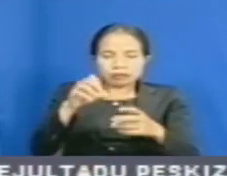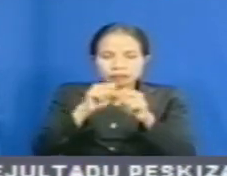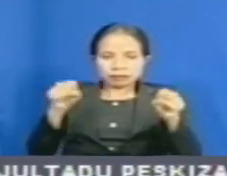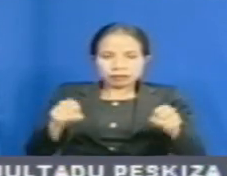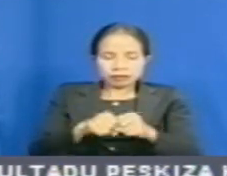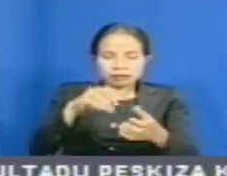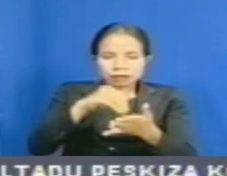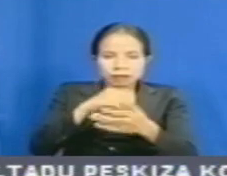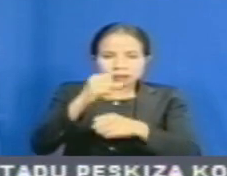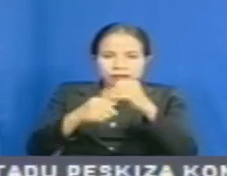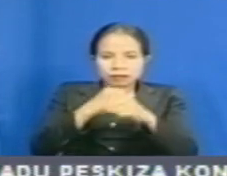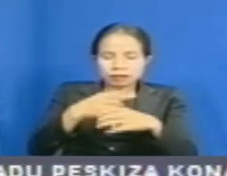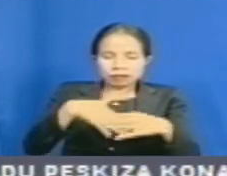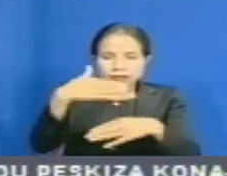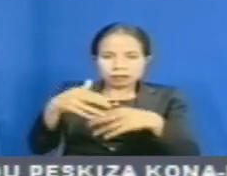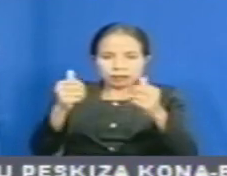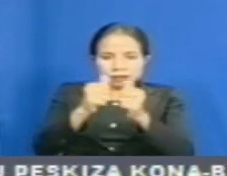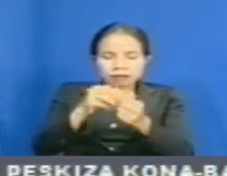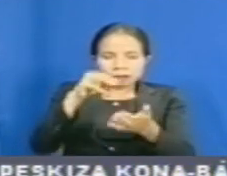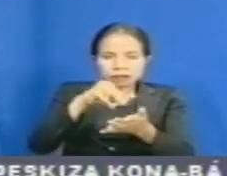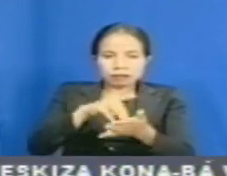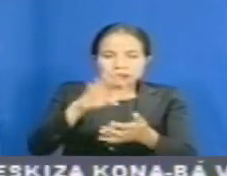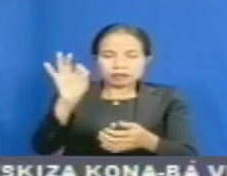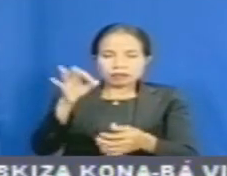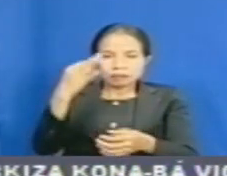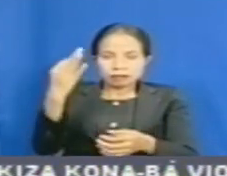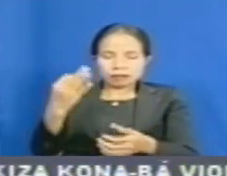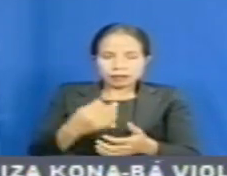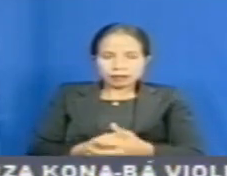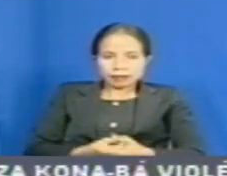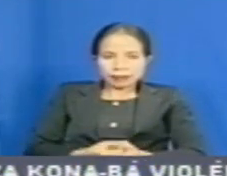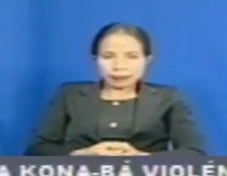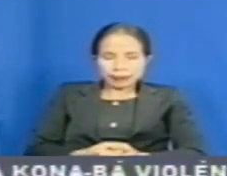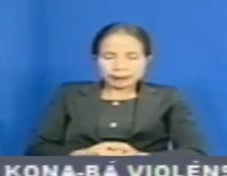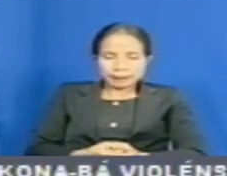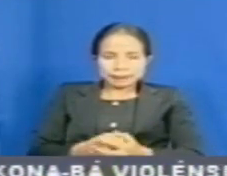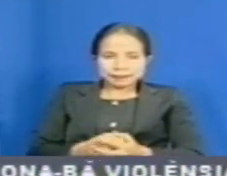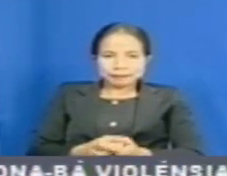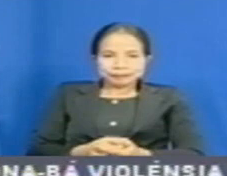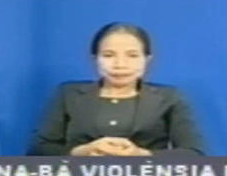oin, a muito dólar americano milhão sanulo recensia. Prioridade